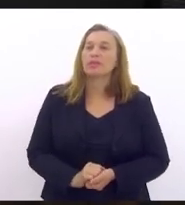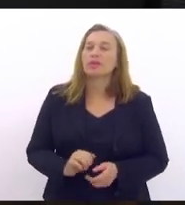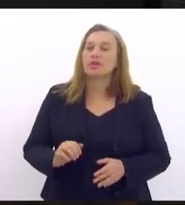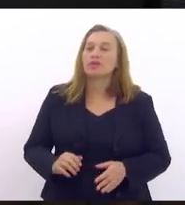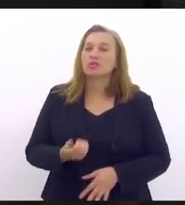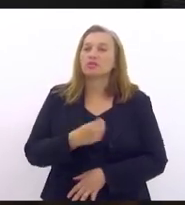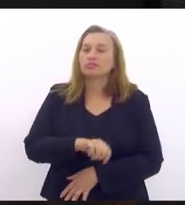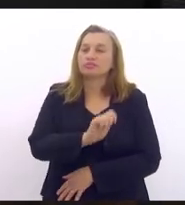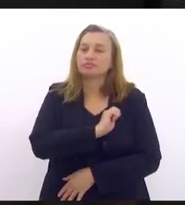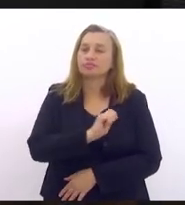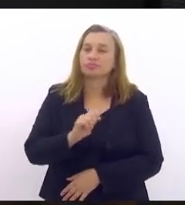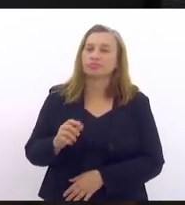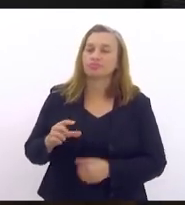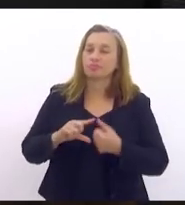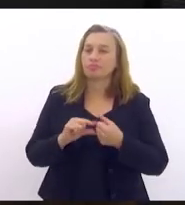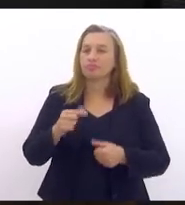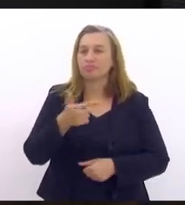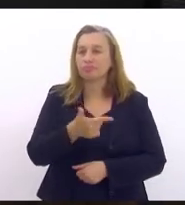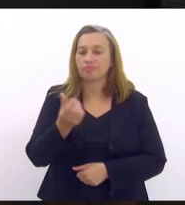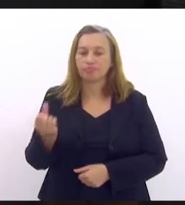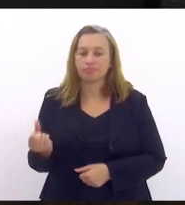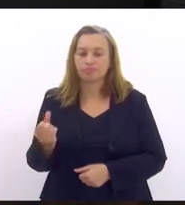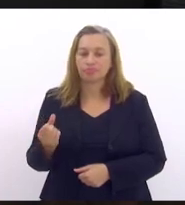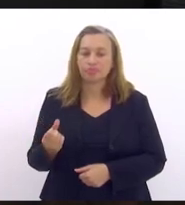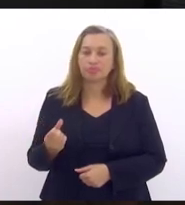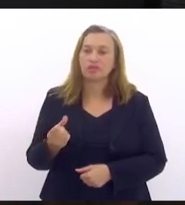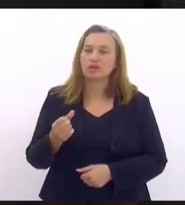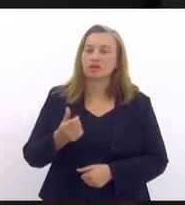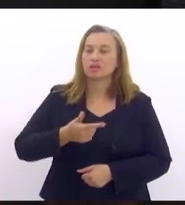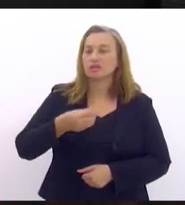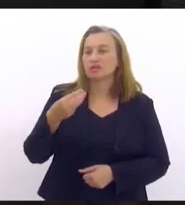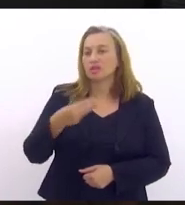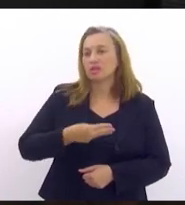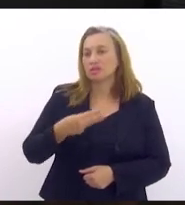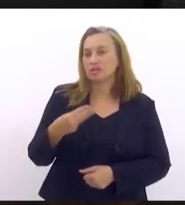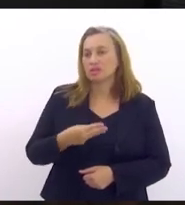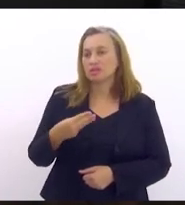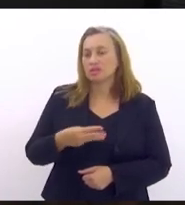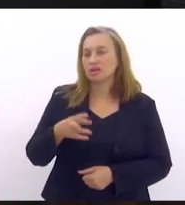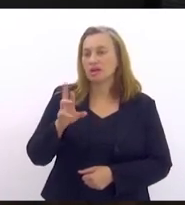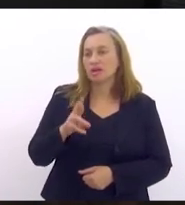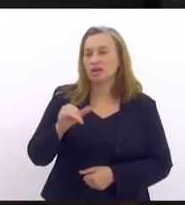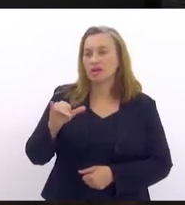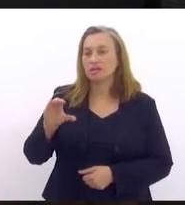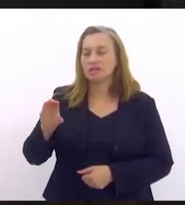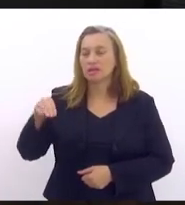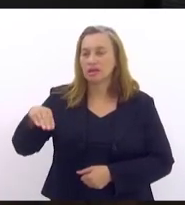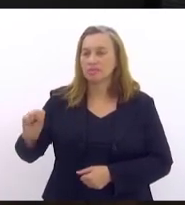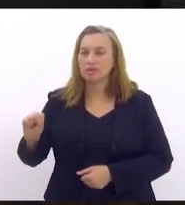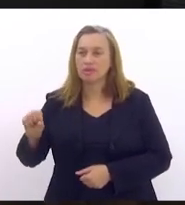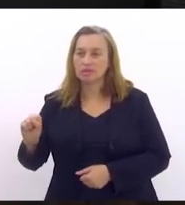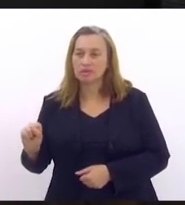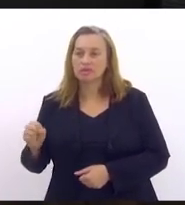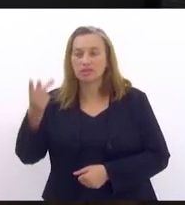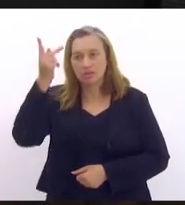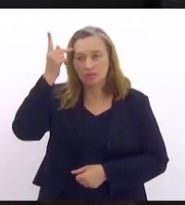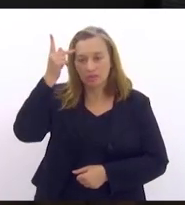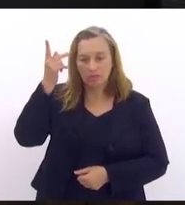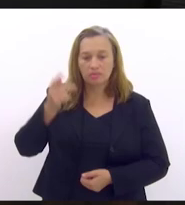fiscal previsto no artigo 26 do anexo 3º do RICMS do Estado de São